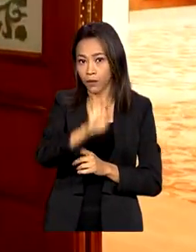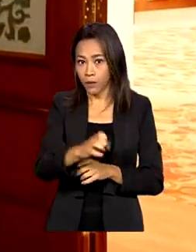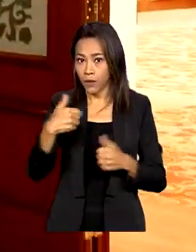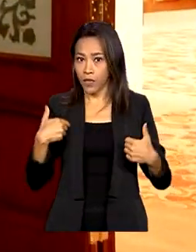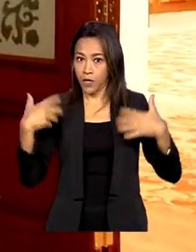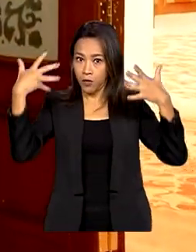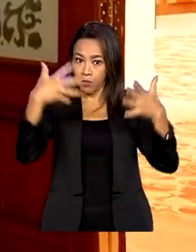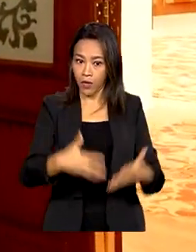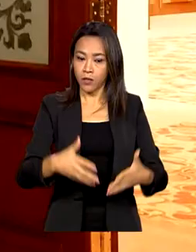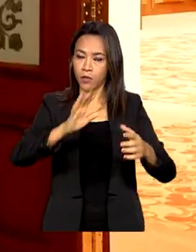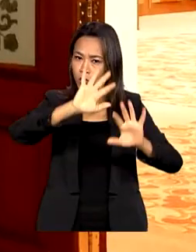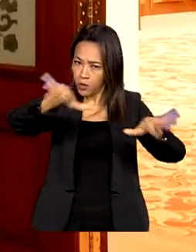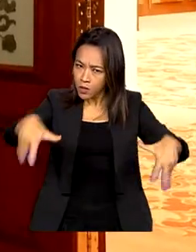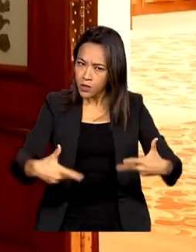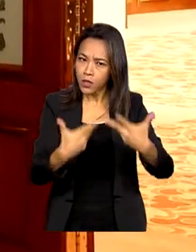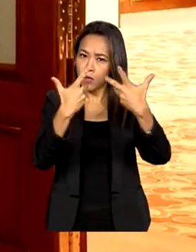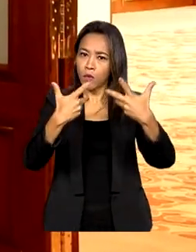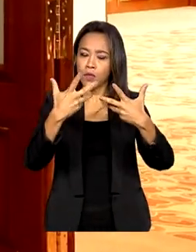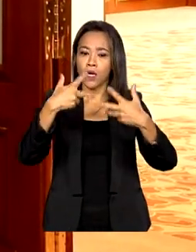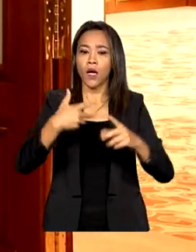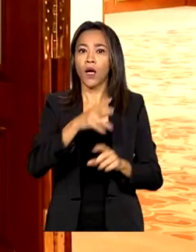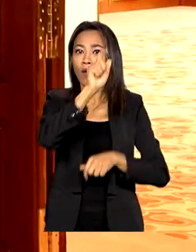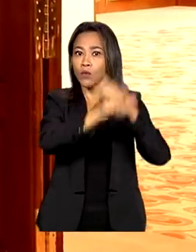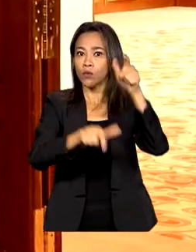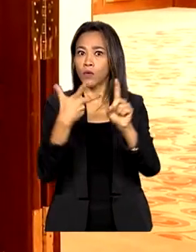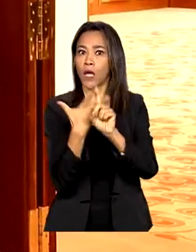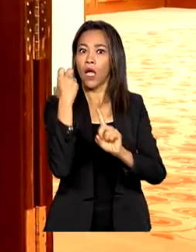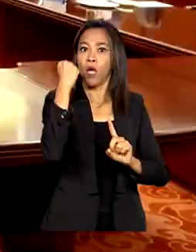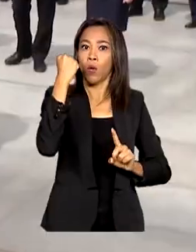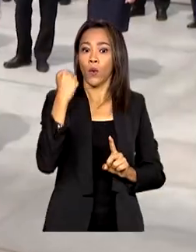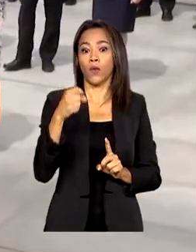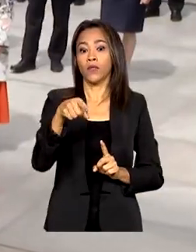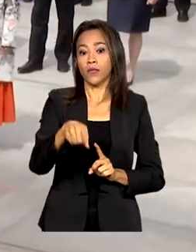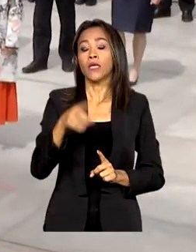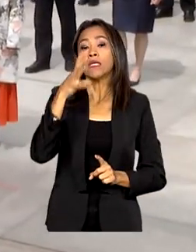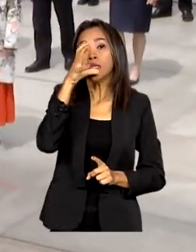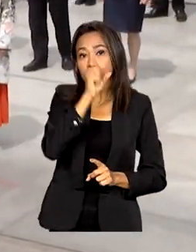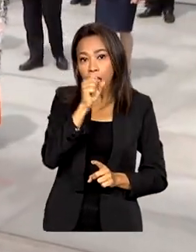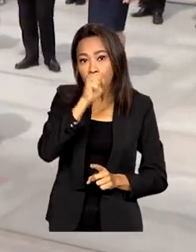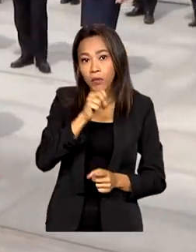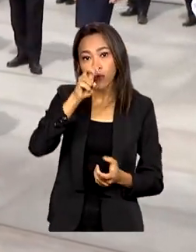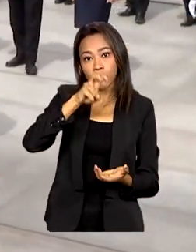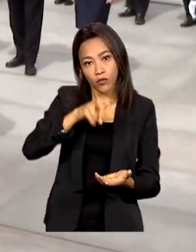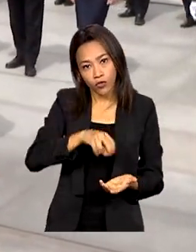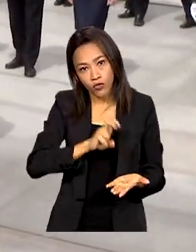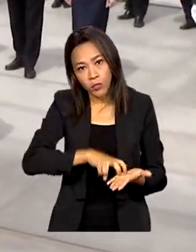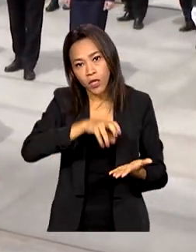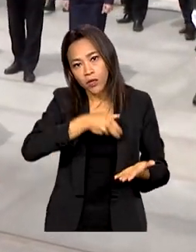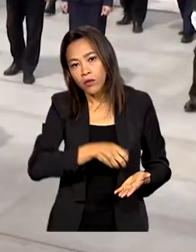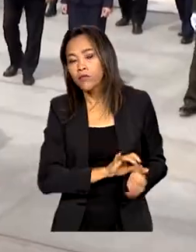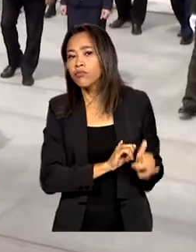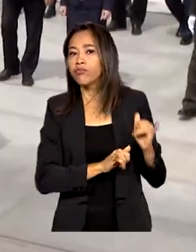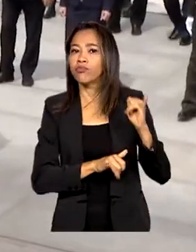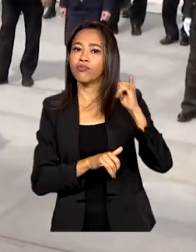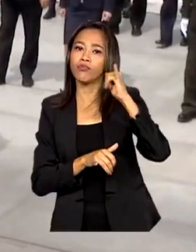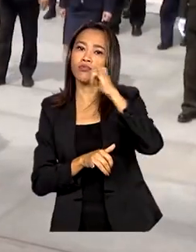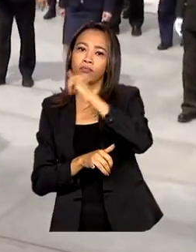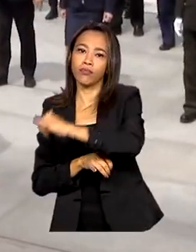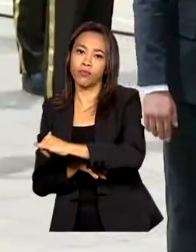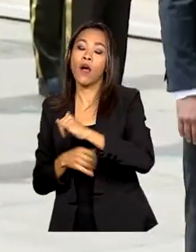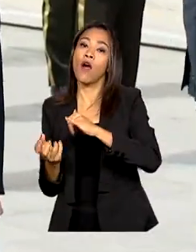homenagem aos heróis nacionais. O presidente Lula embarca na manhã deste sábado para o Brasil com uma parada para